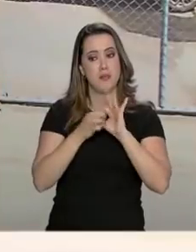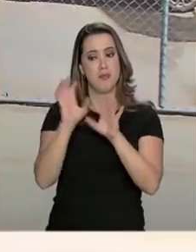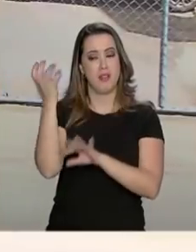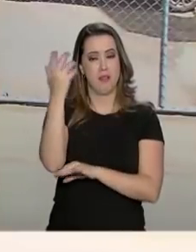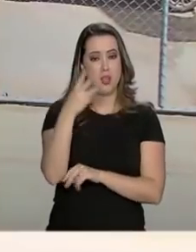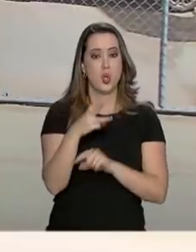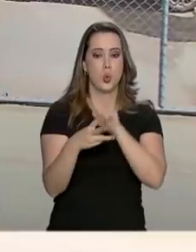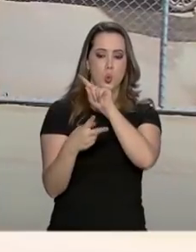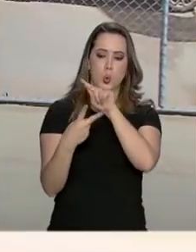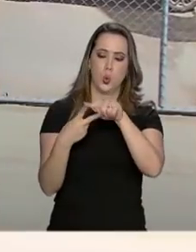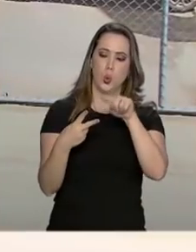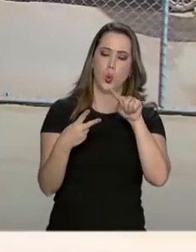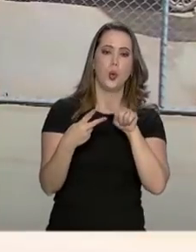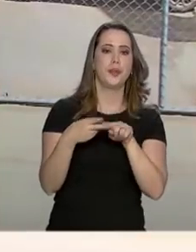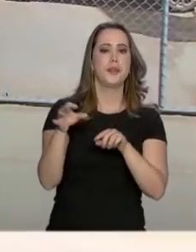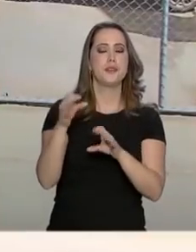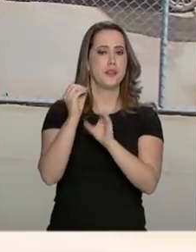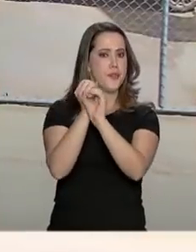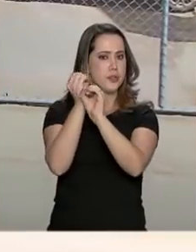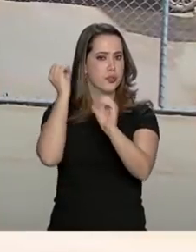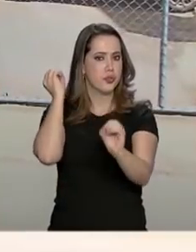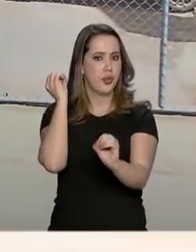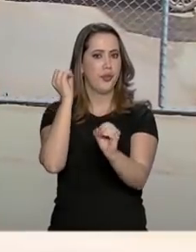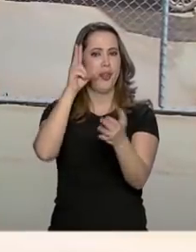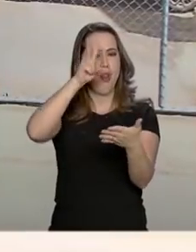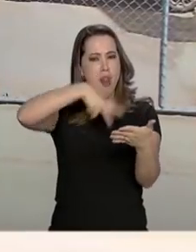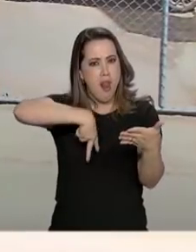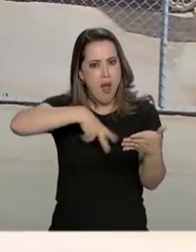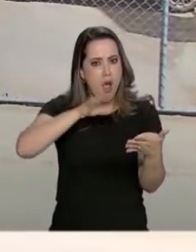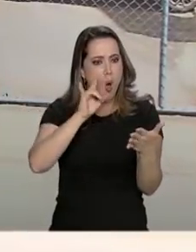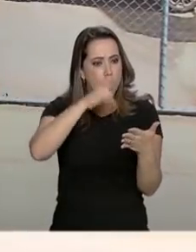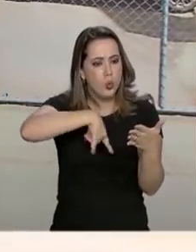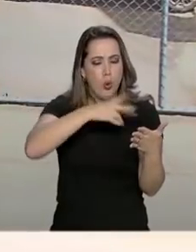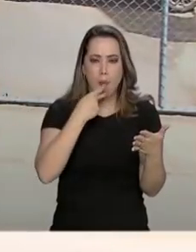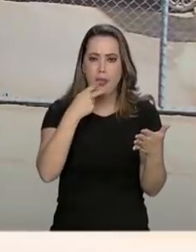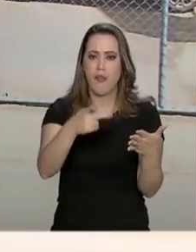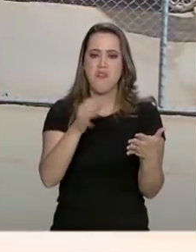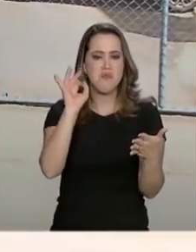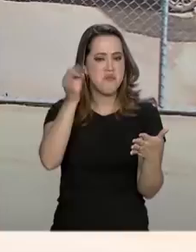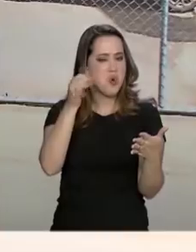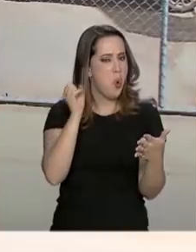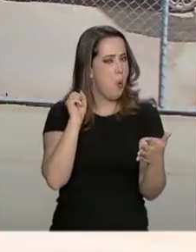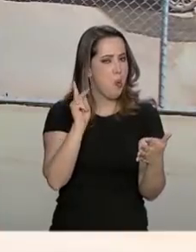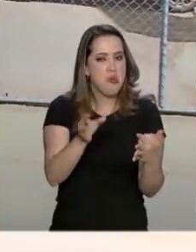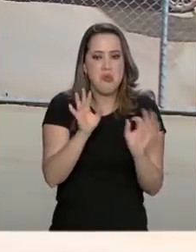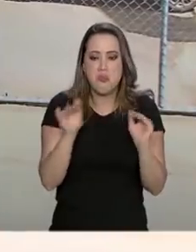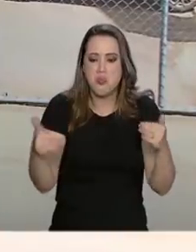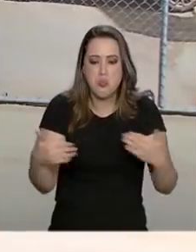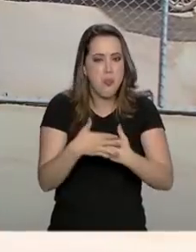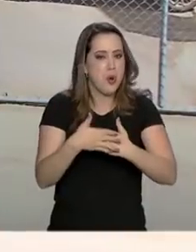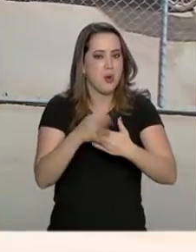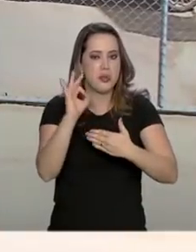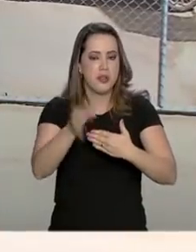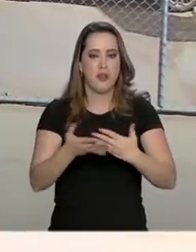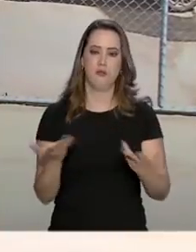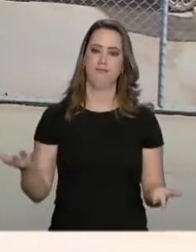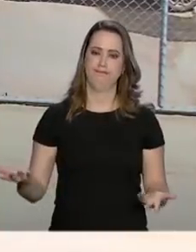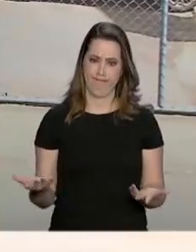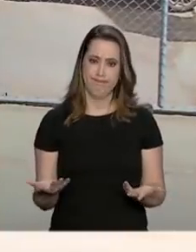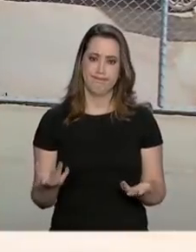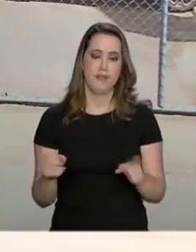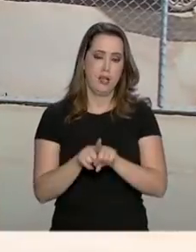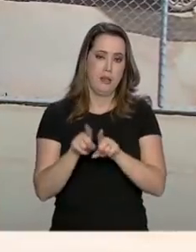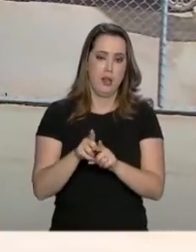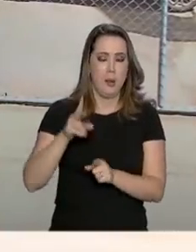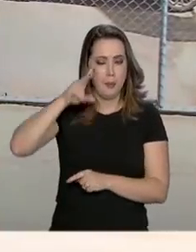2 engenheiros terceirizados que emitiram laudos recentes atestando a estabilidade da barragem. Também foram expedidos